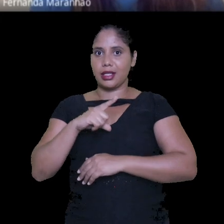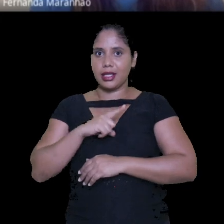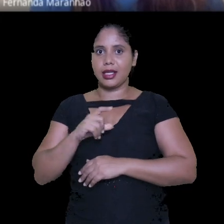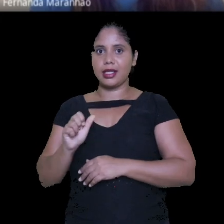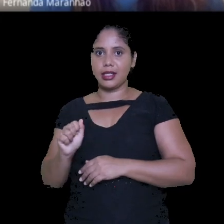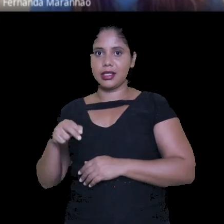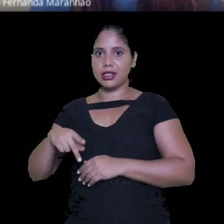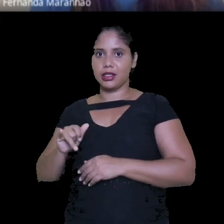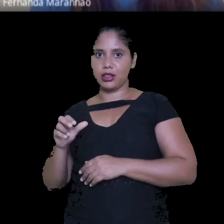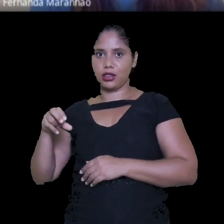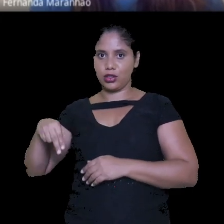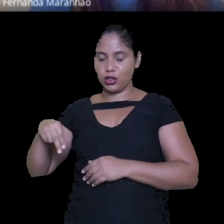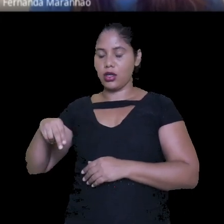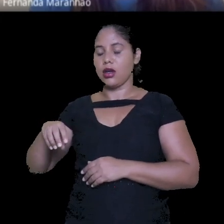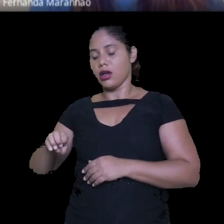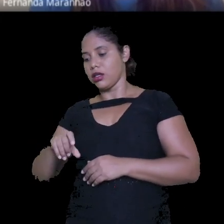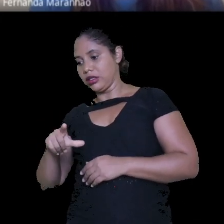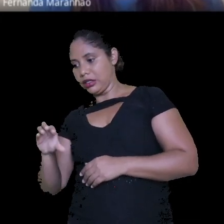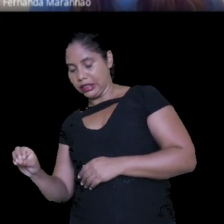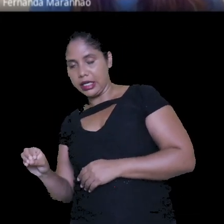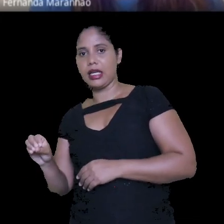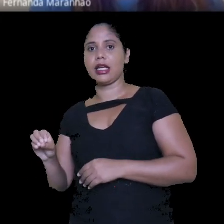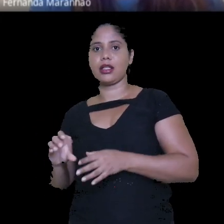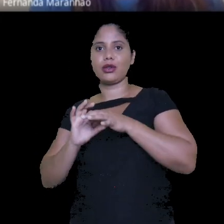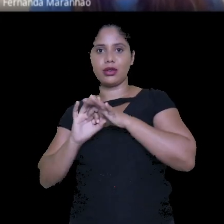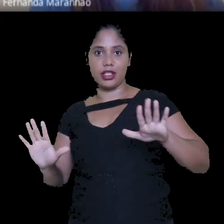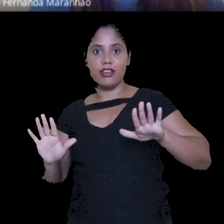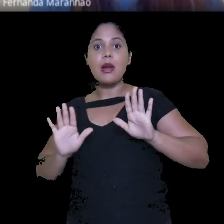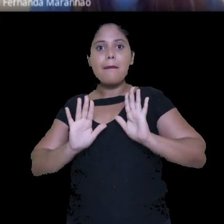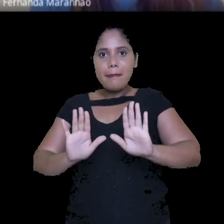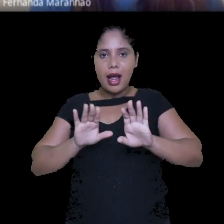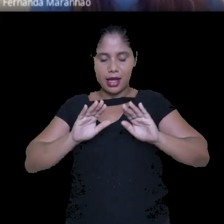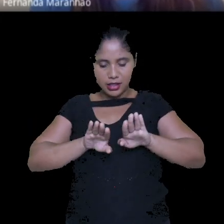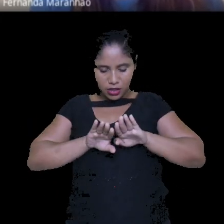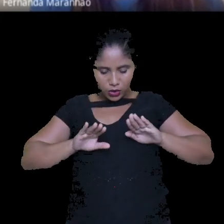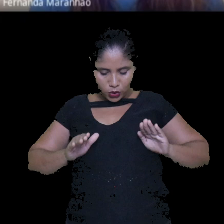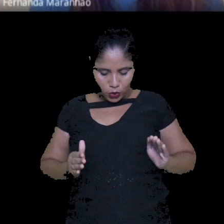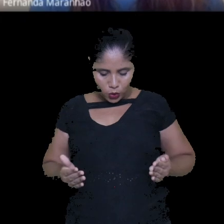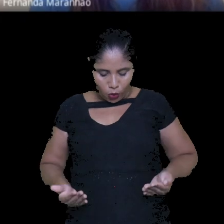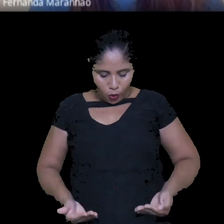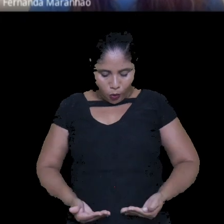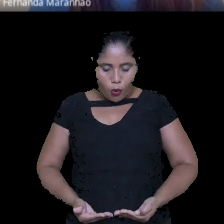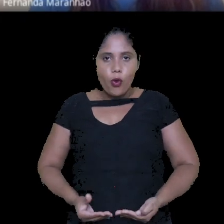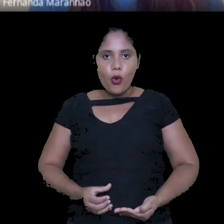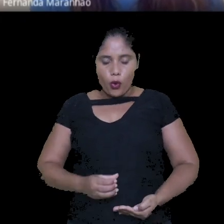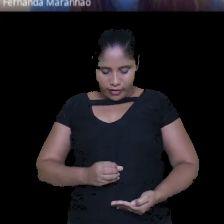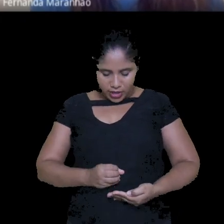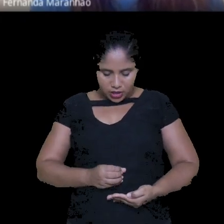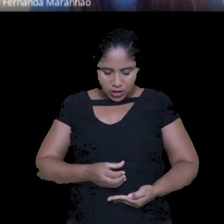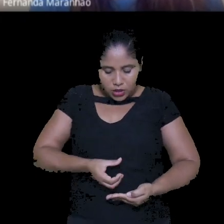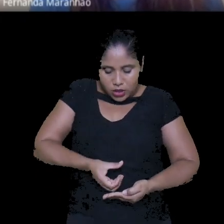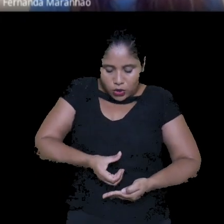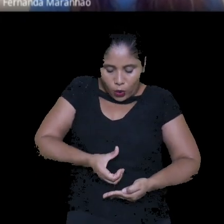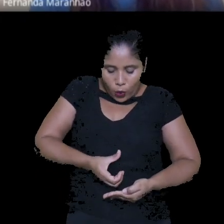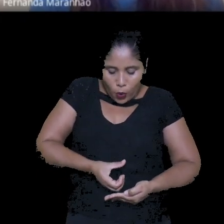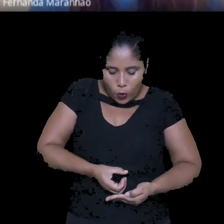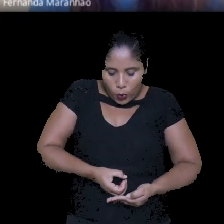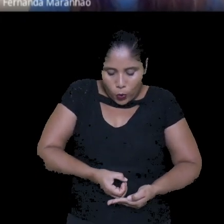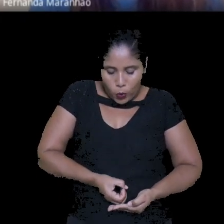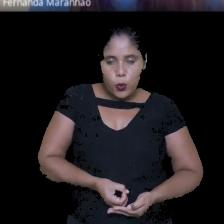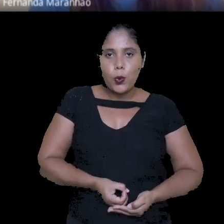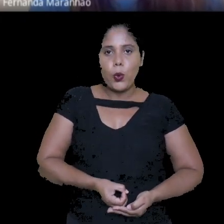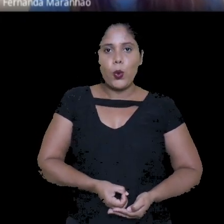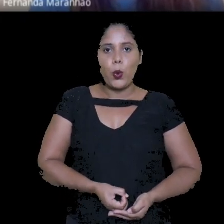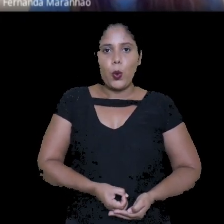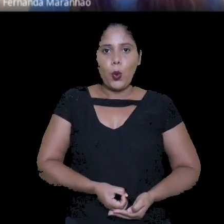e esse dano endotelial ele é sistêmico, afetando outros órgãos, além do útero, como rim, fígado, cérebro, e